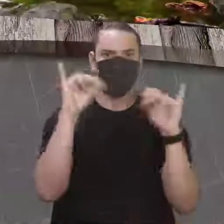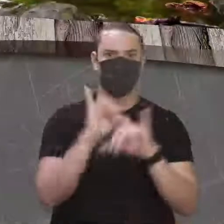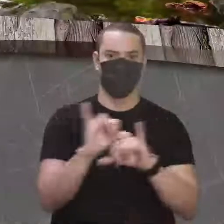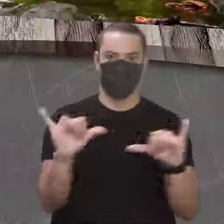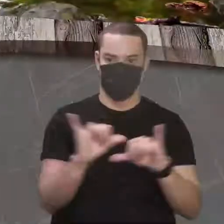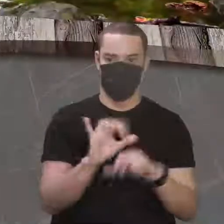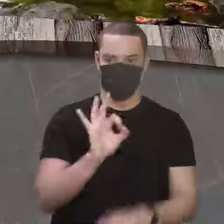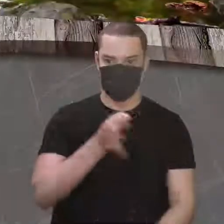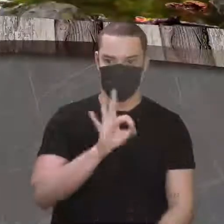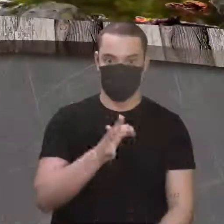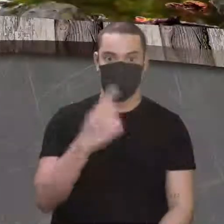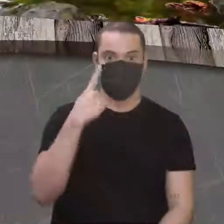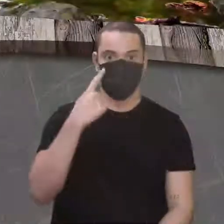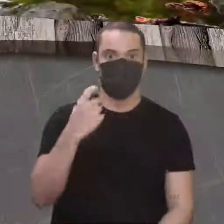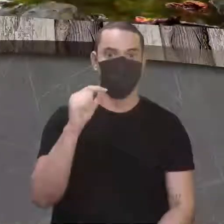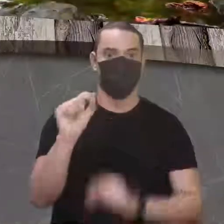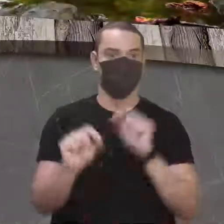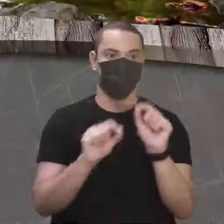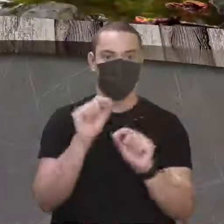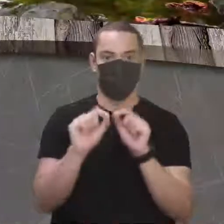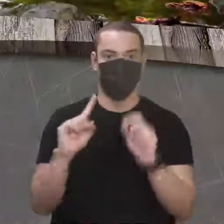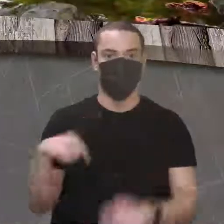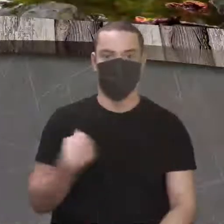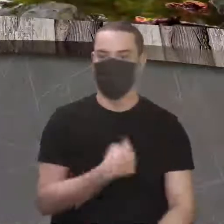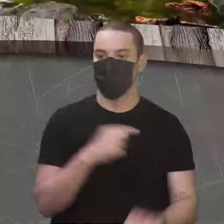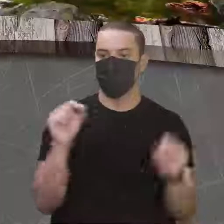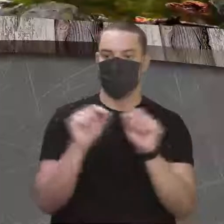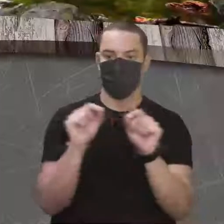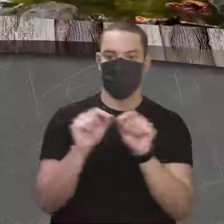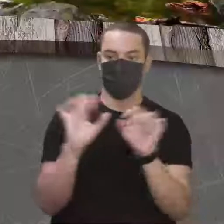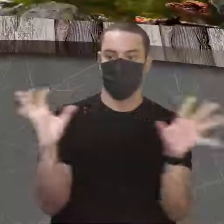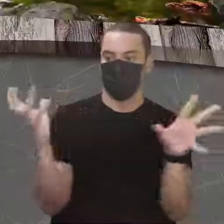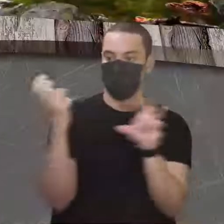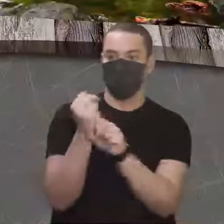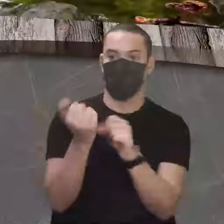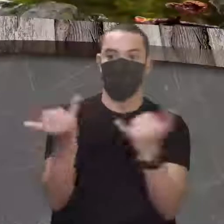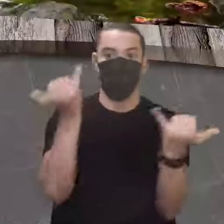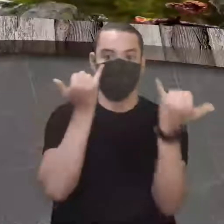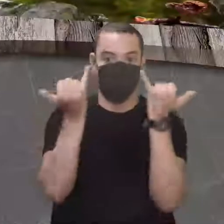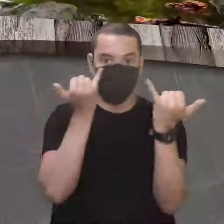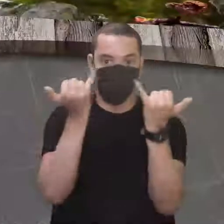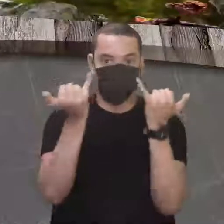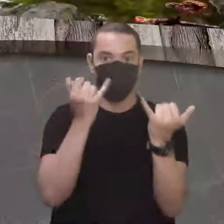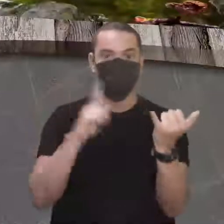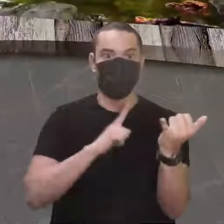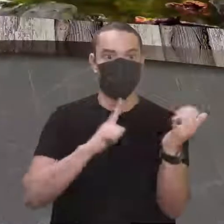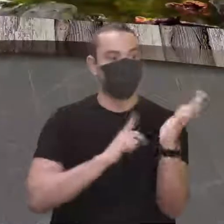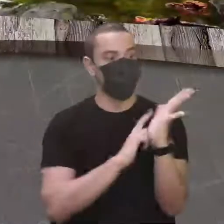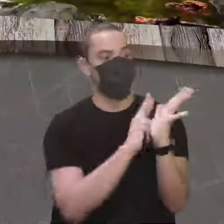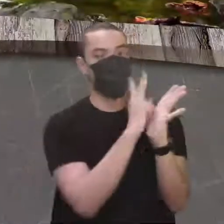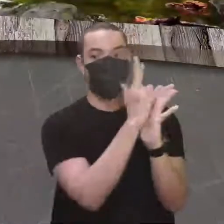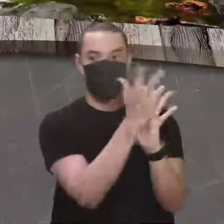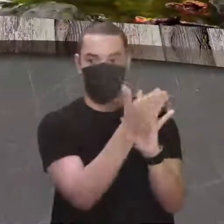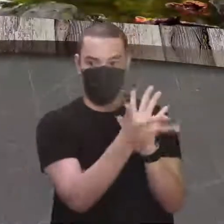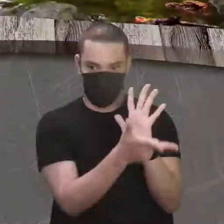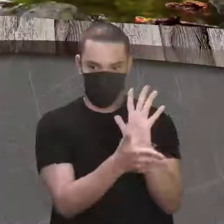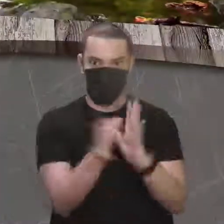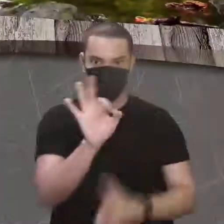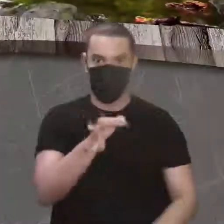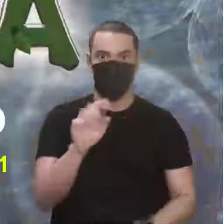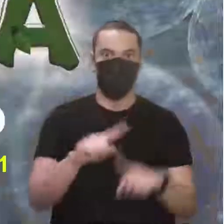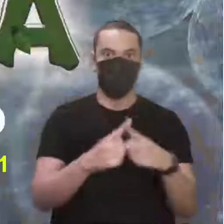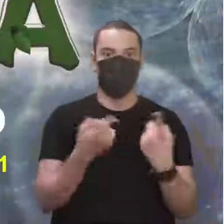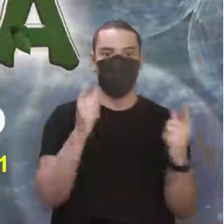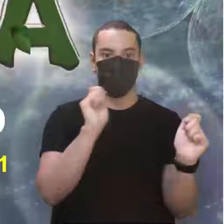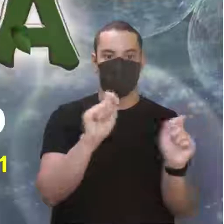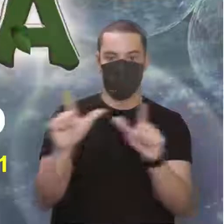bom? Interessante é que a gente faça essa soma de informações, né? Tem esse leque aí. Tá bom? Nós vamos jogar na tela